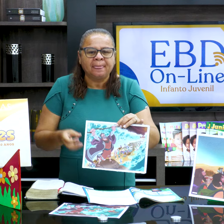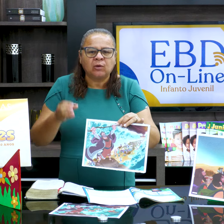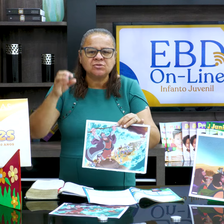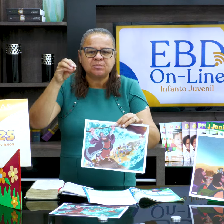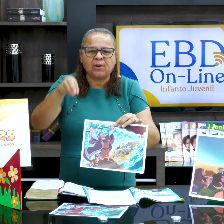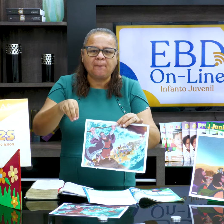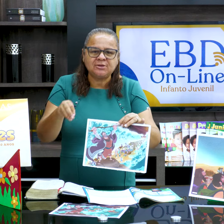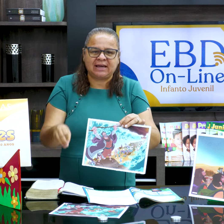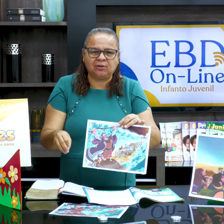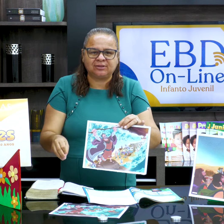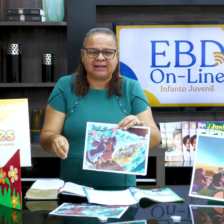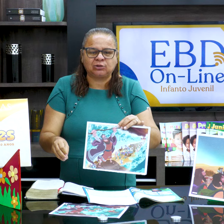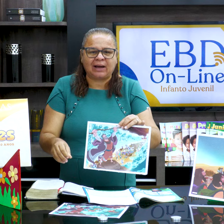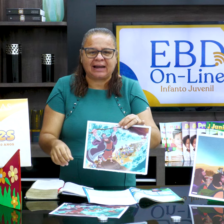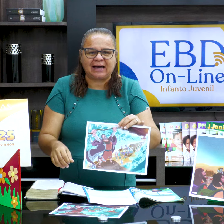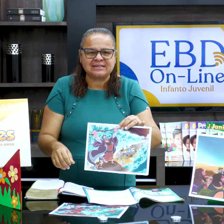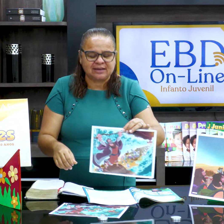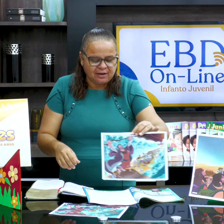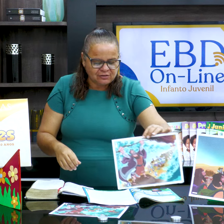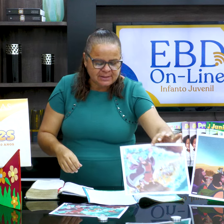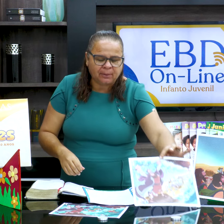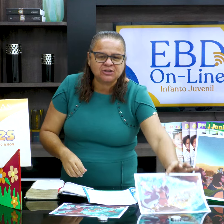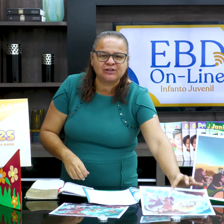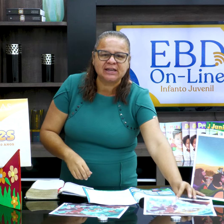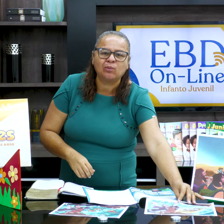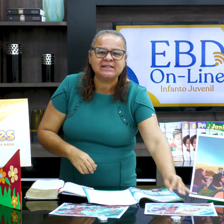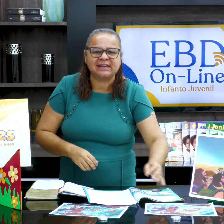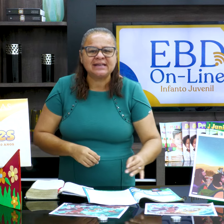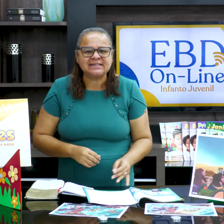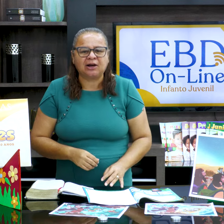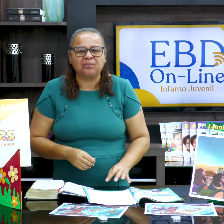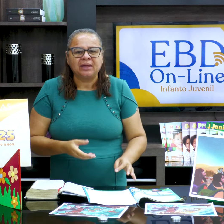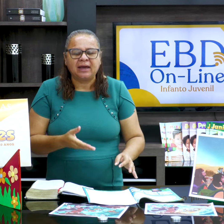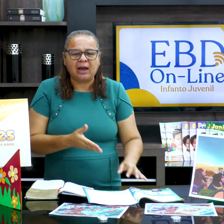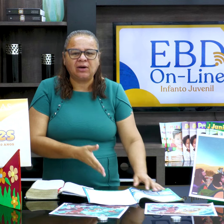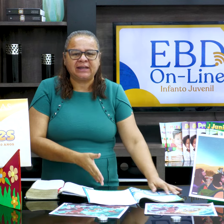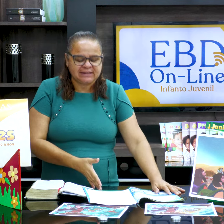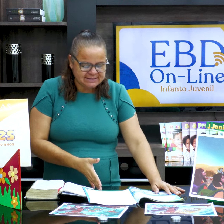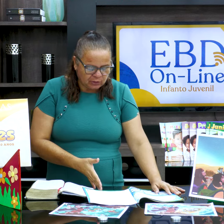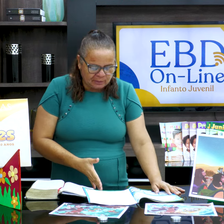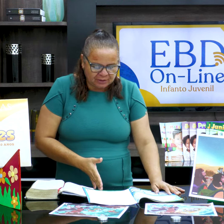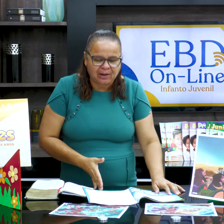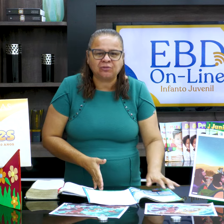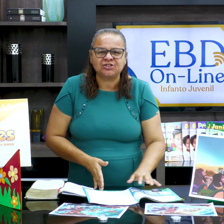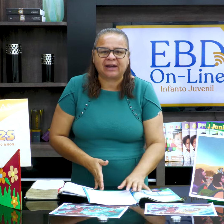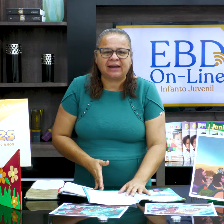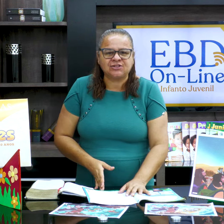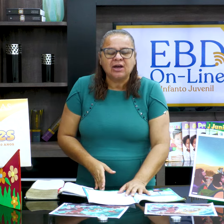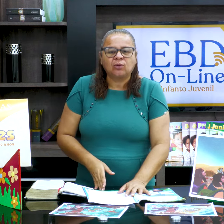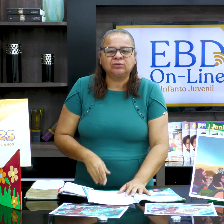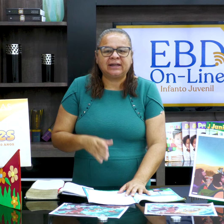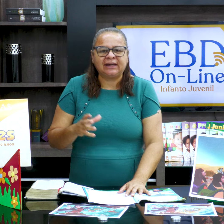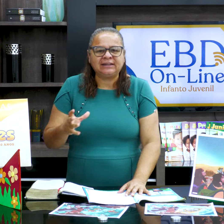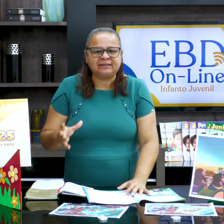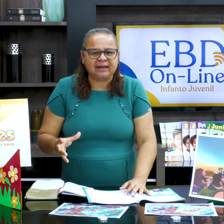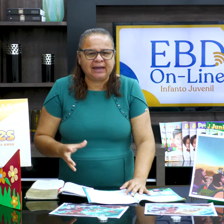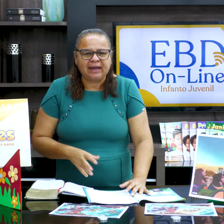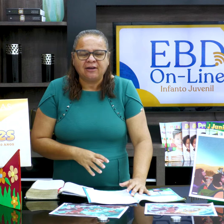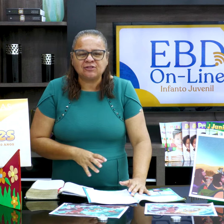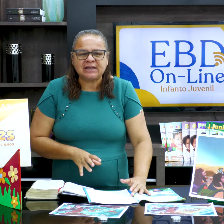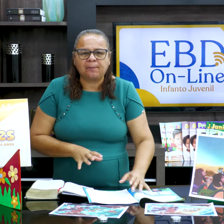fazer com os próprios alunos da tua classe você pode fazer uma ensinação é a orientação que o manual nos traz com